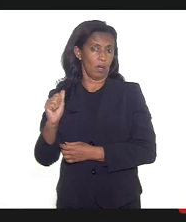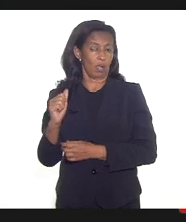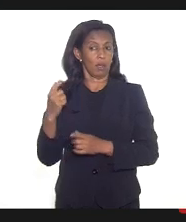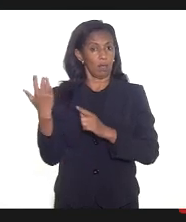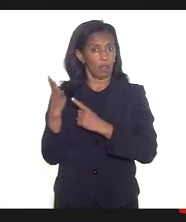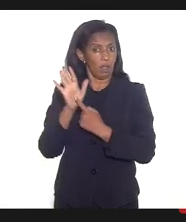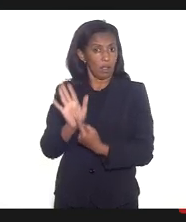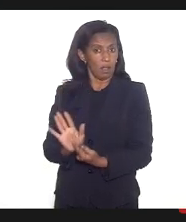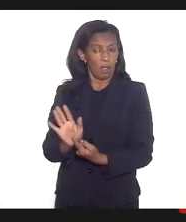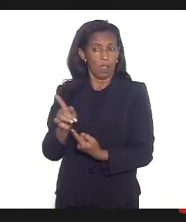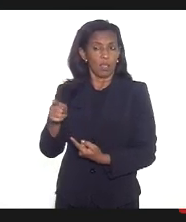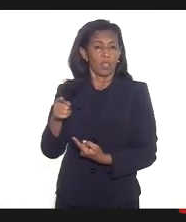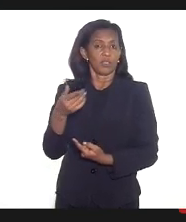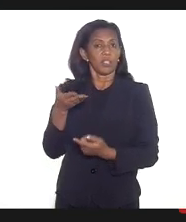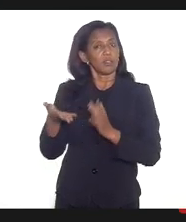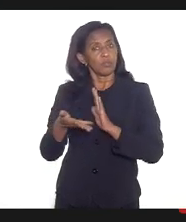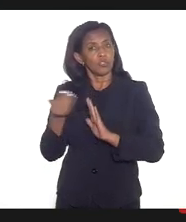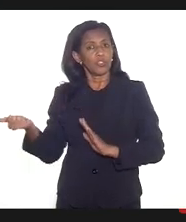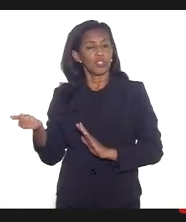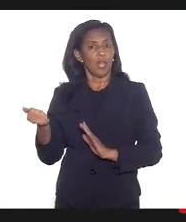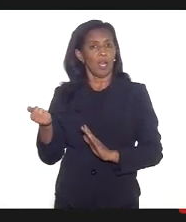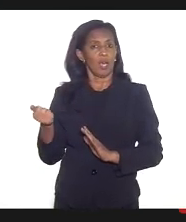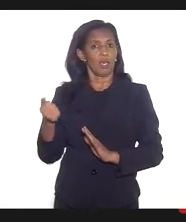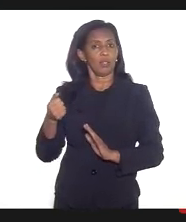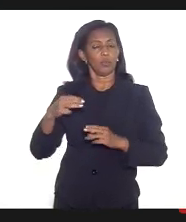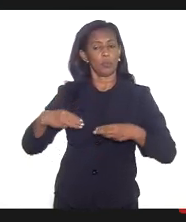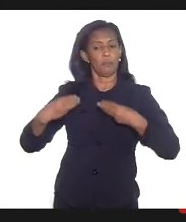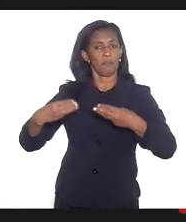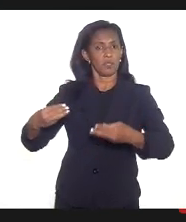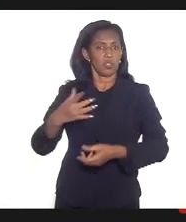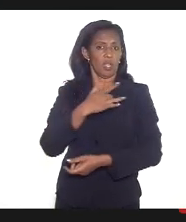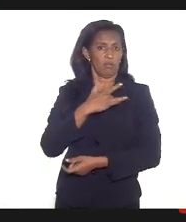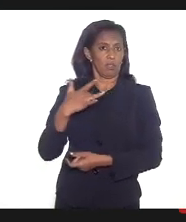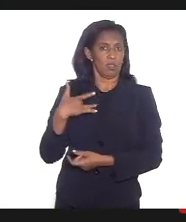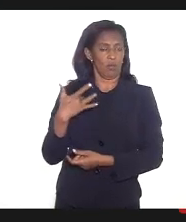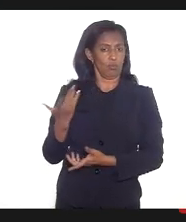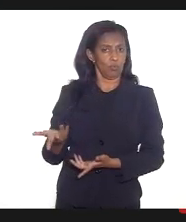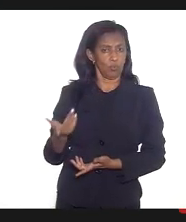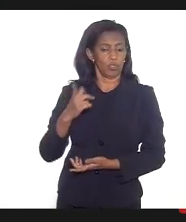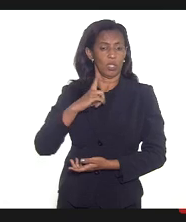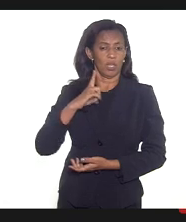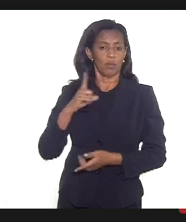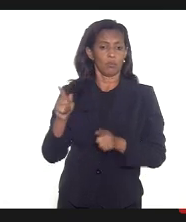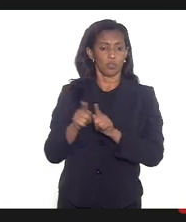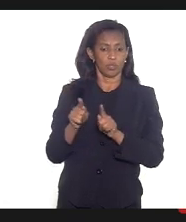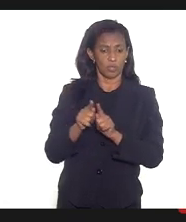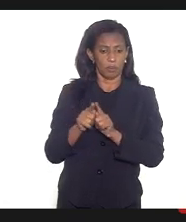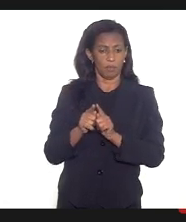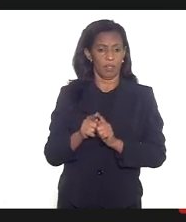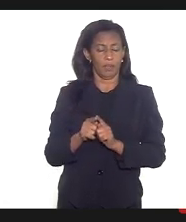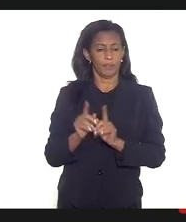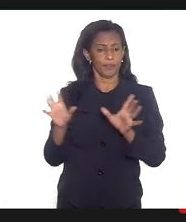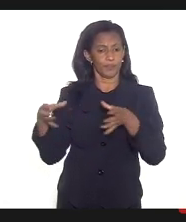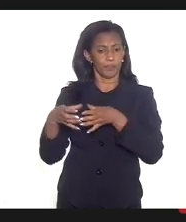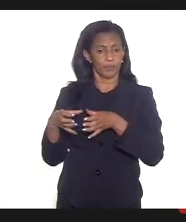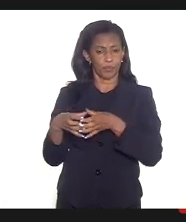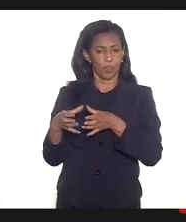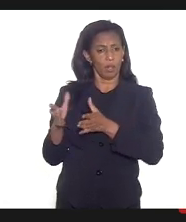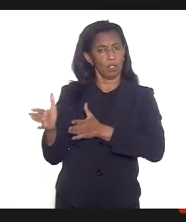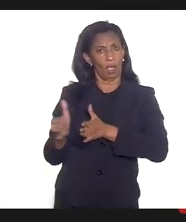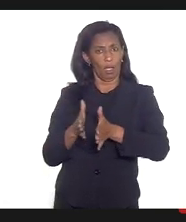reverter essa decisão do Ministério da Saúde na prática que a gente também tem várias estado